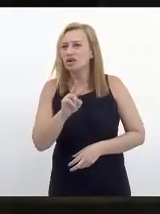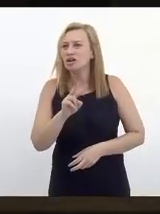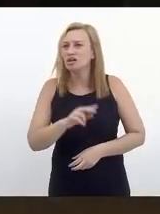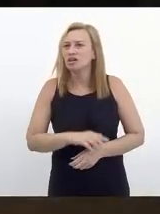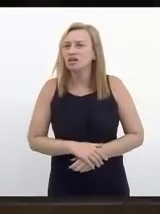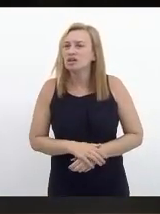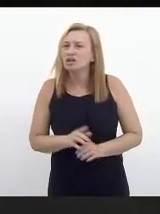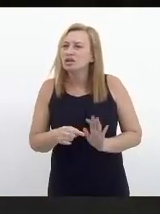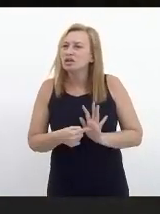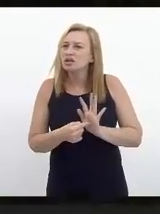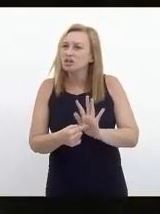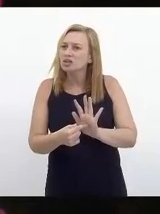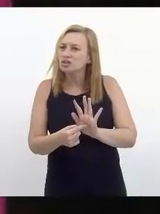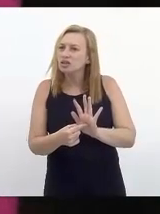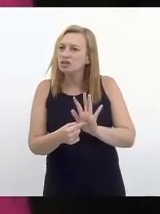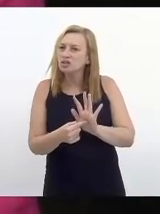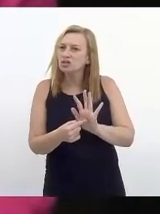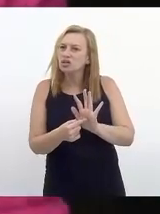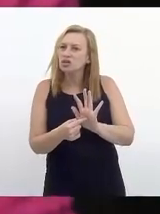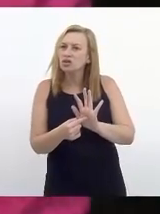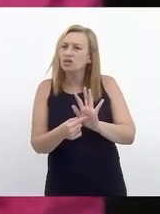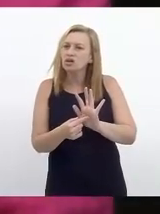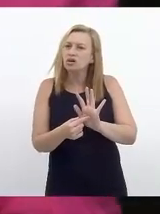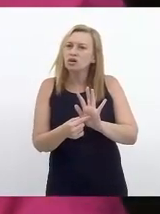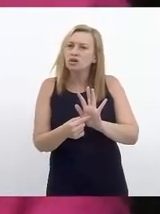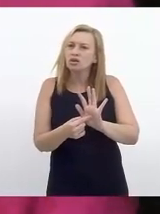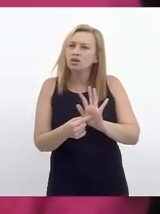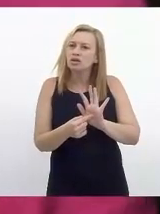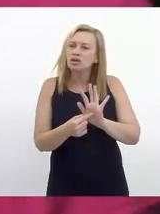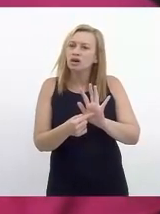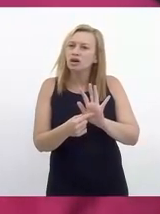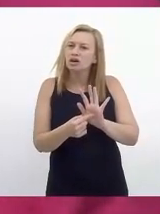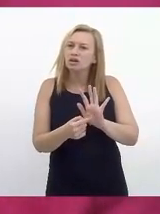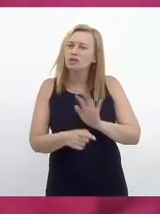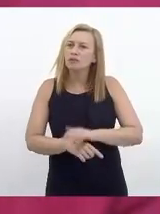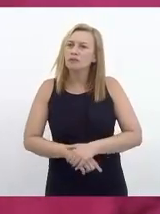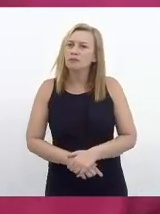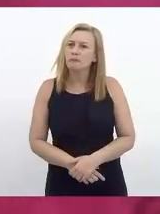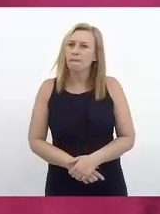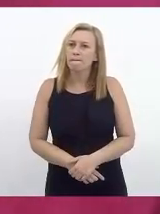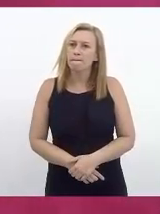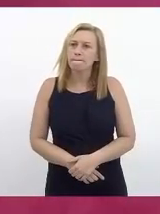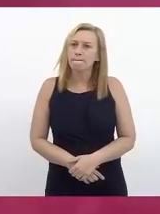Vou tentar encaixar em um quadrado só aqui.